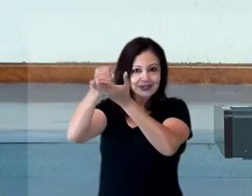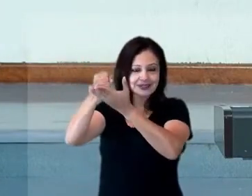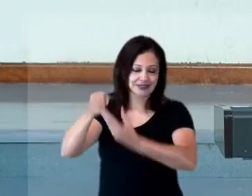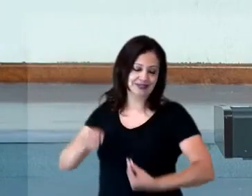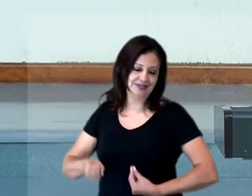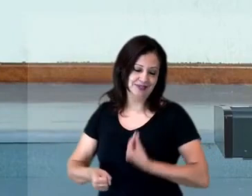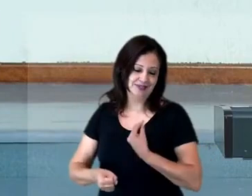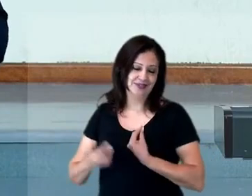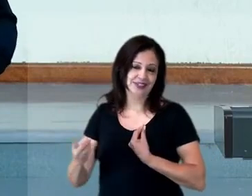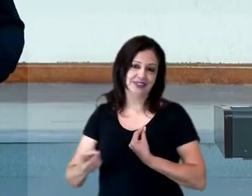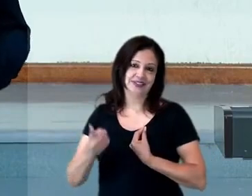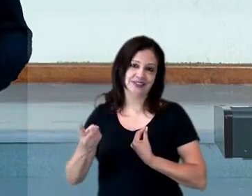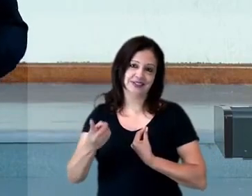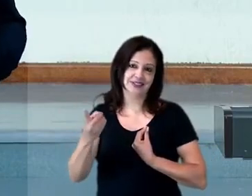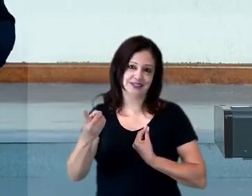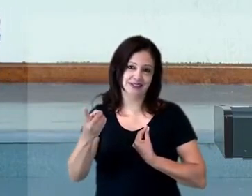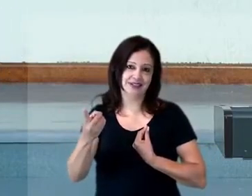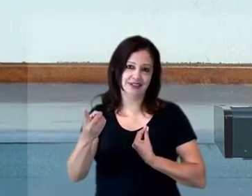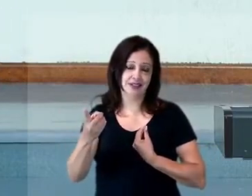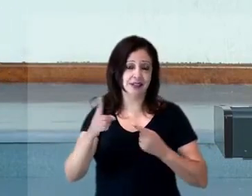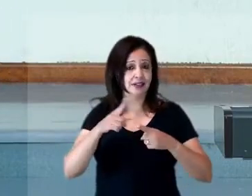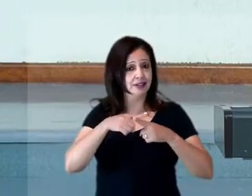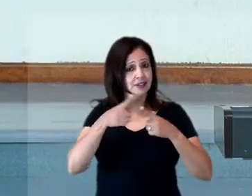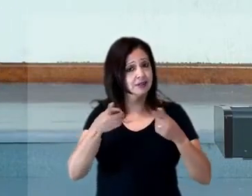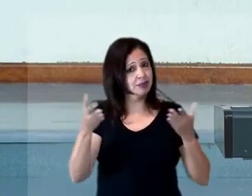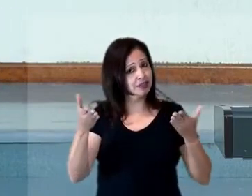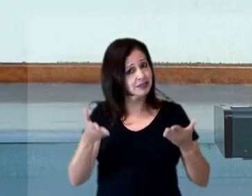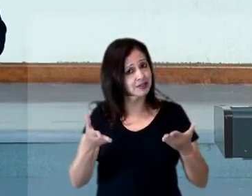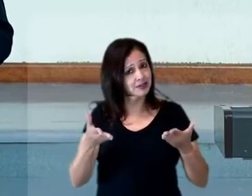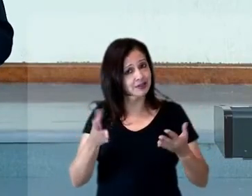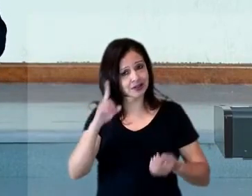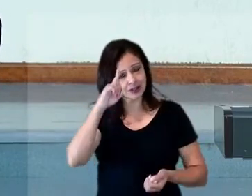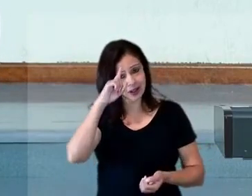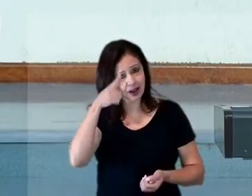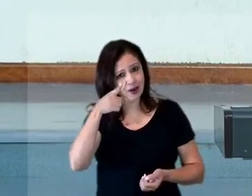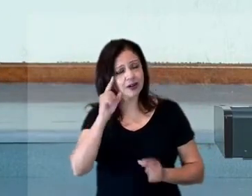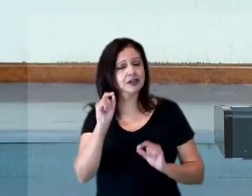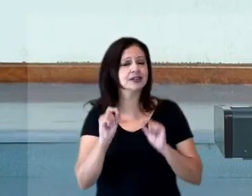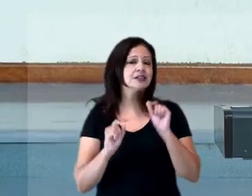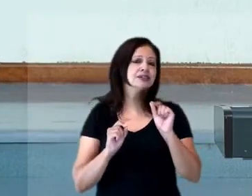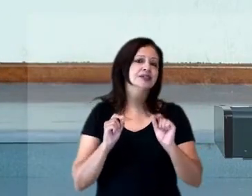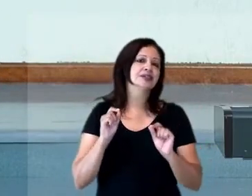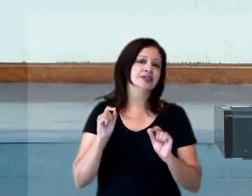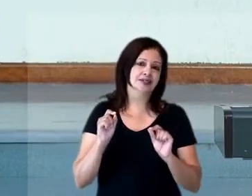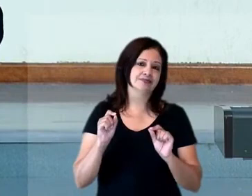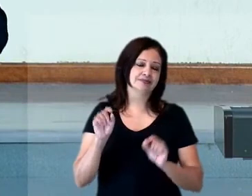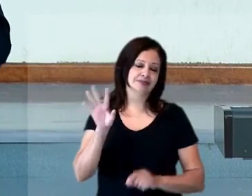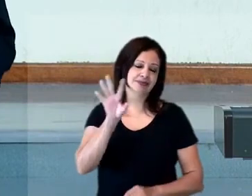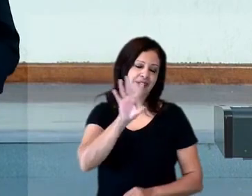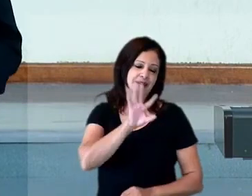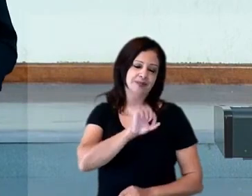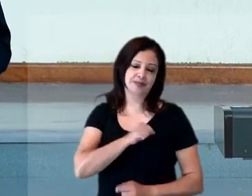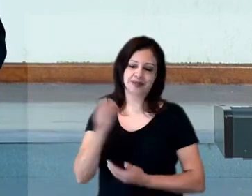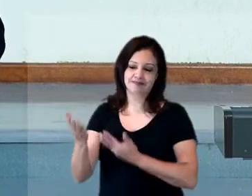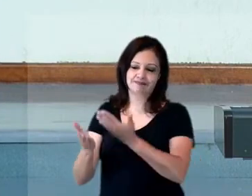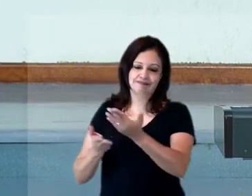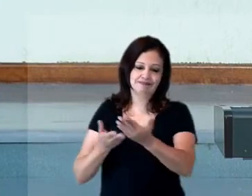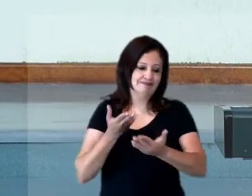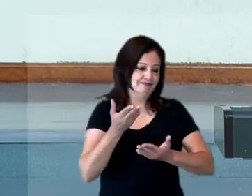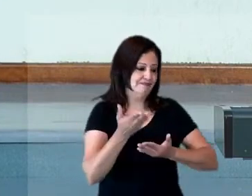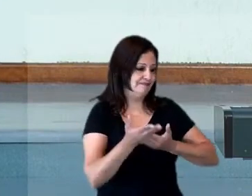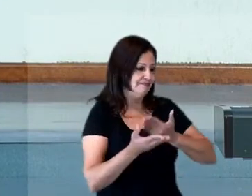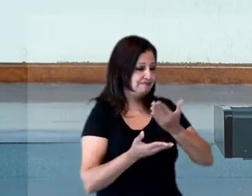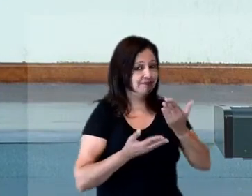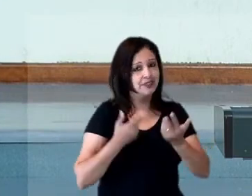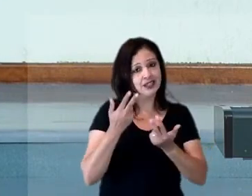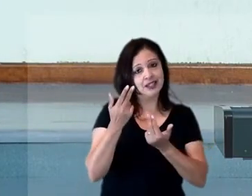Agora, a ordem que o Senhor tem para nós é: amem uns aos outros como eu